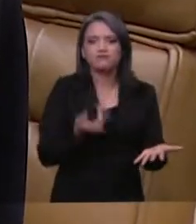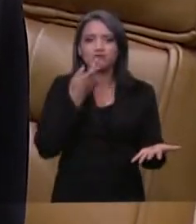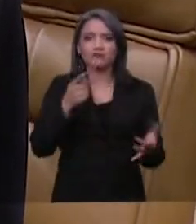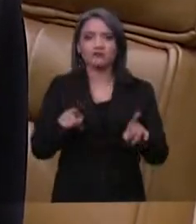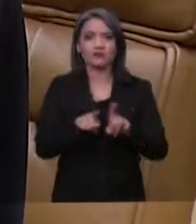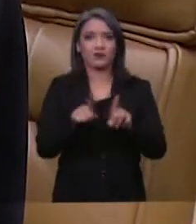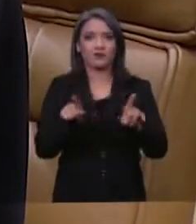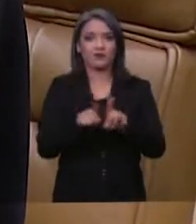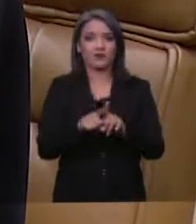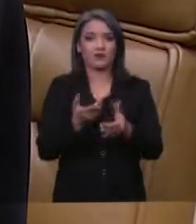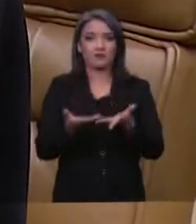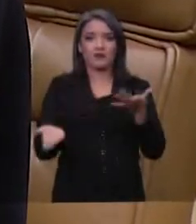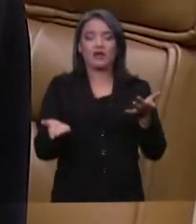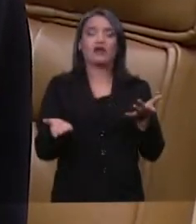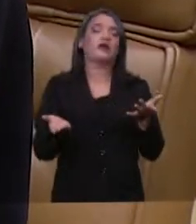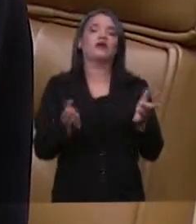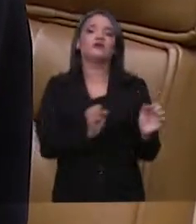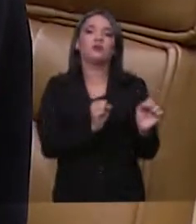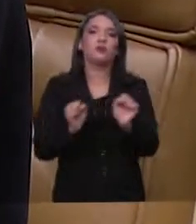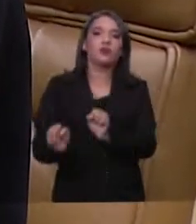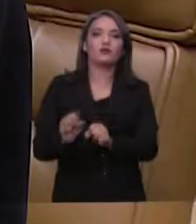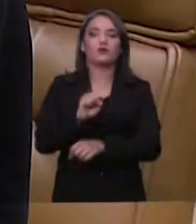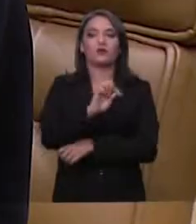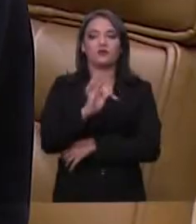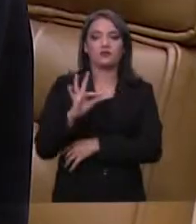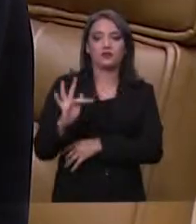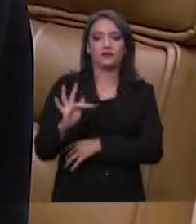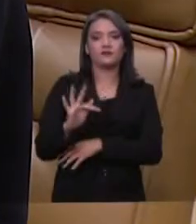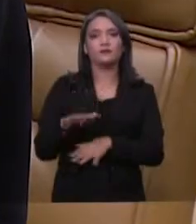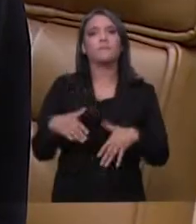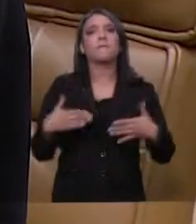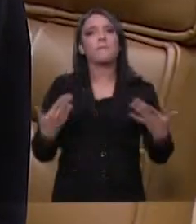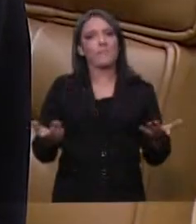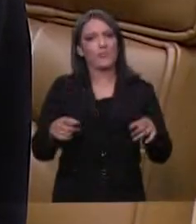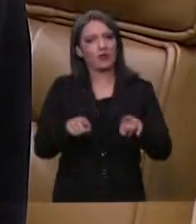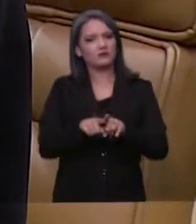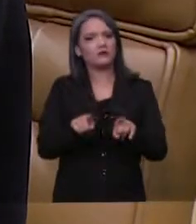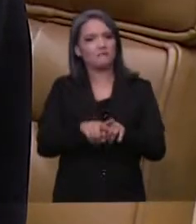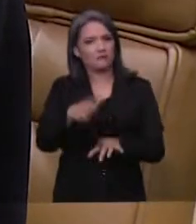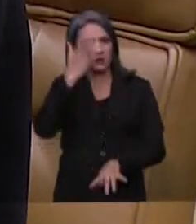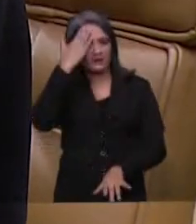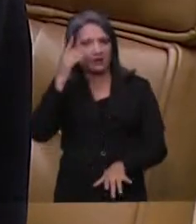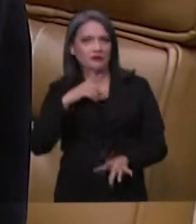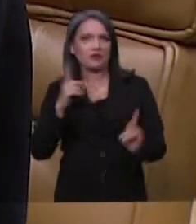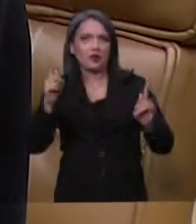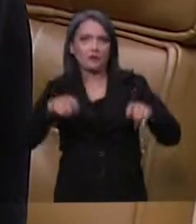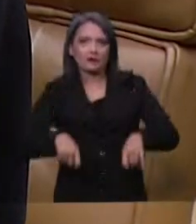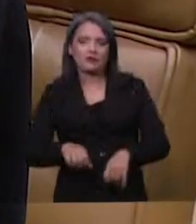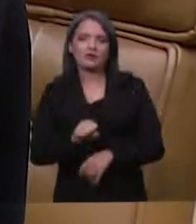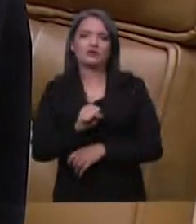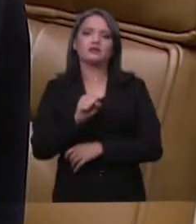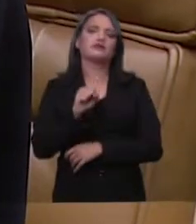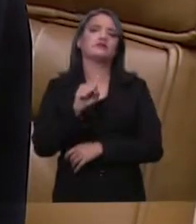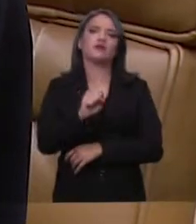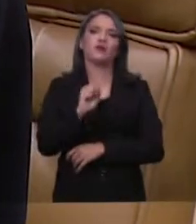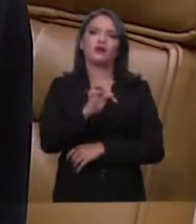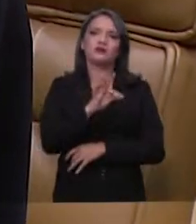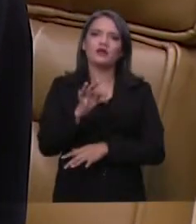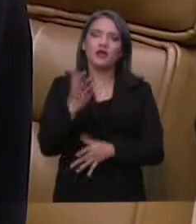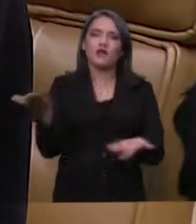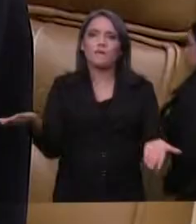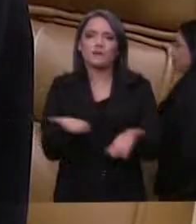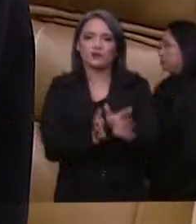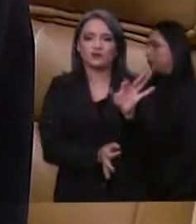incompetência deste Supremo Tribunal Federal. Dessa maneira, reconheço a competência dessa Suprema Corte para o processamento e julgamento do